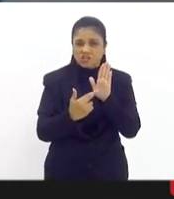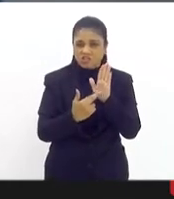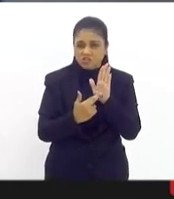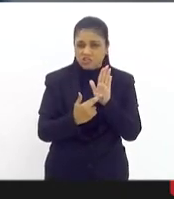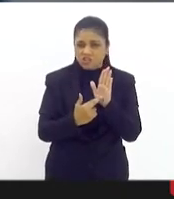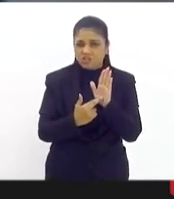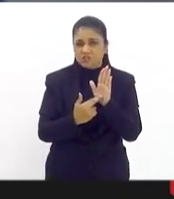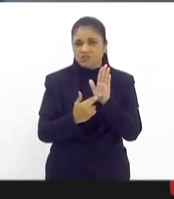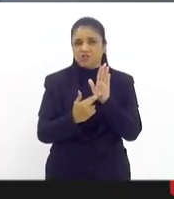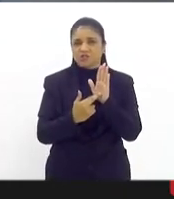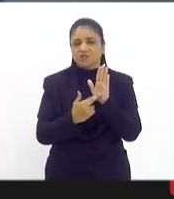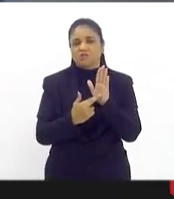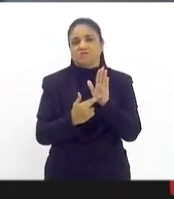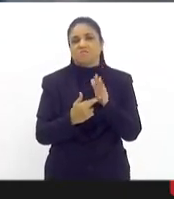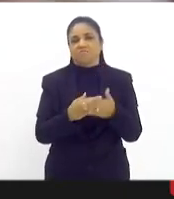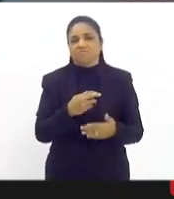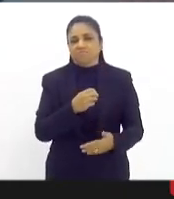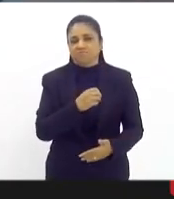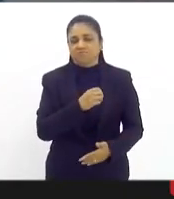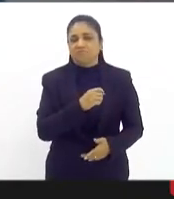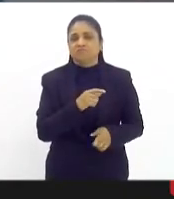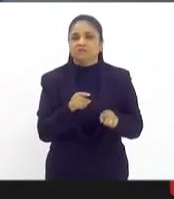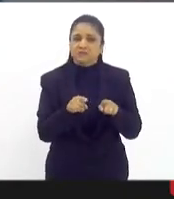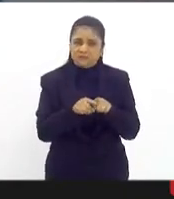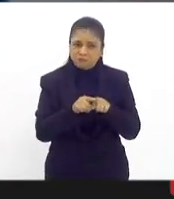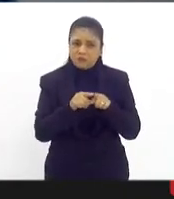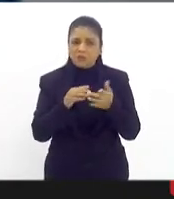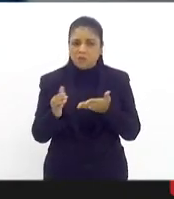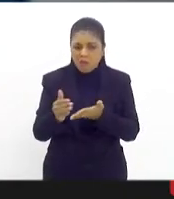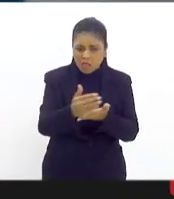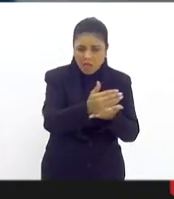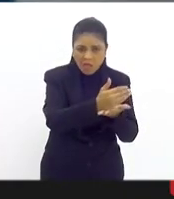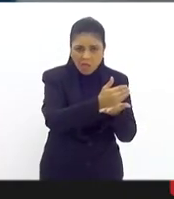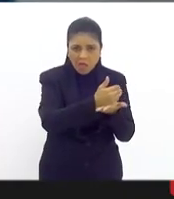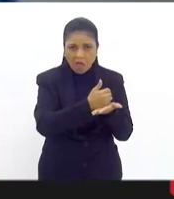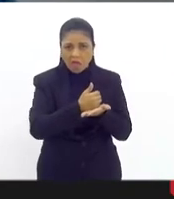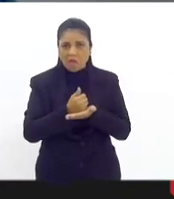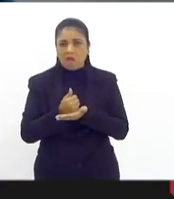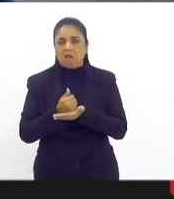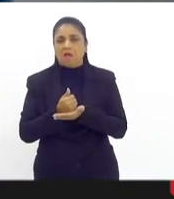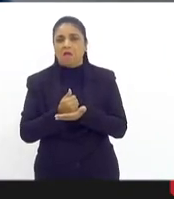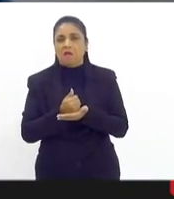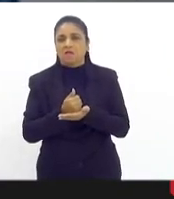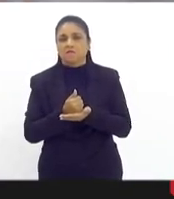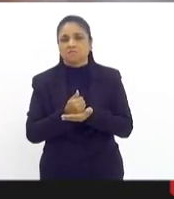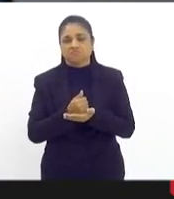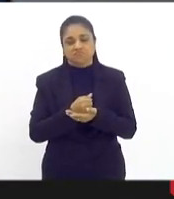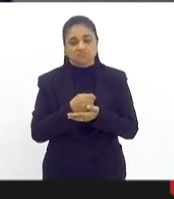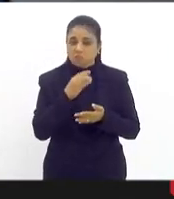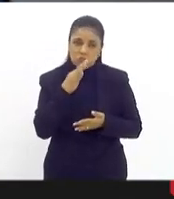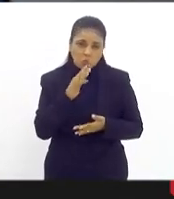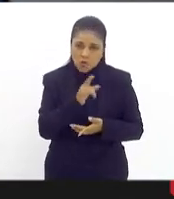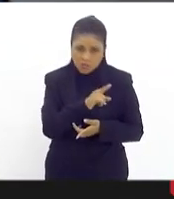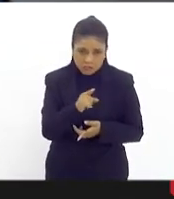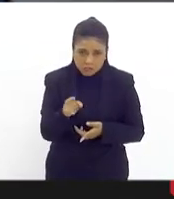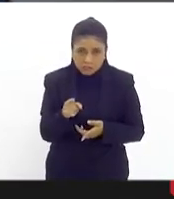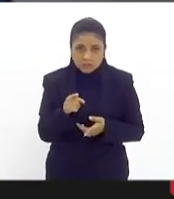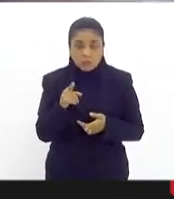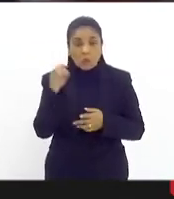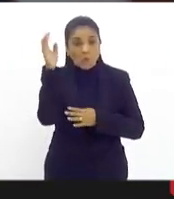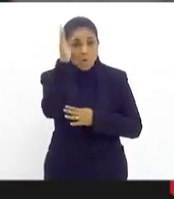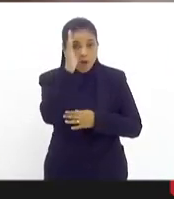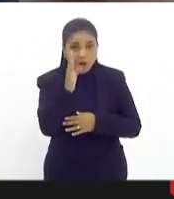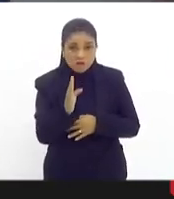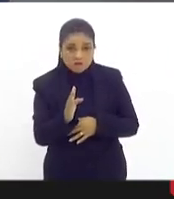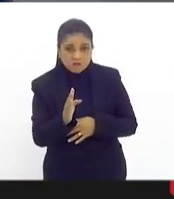tirano, nós demos um dado, que nem todos talvez conheçam, que o Brasil é um dos países